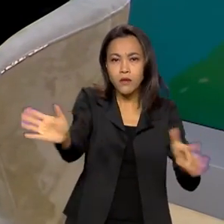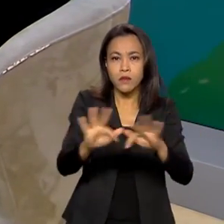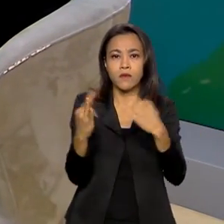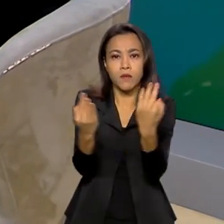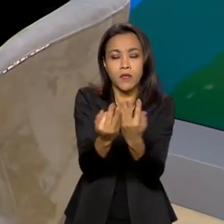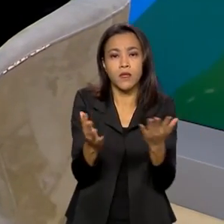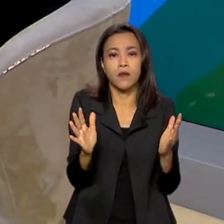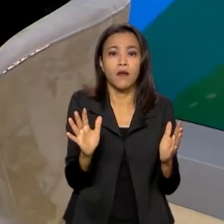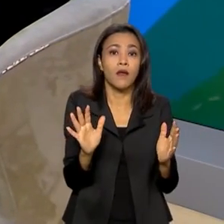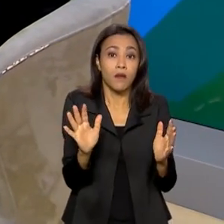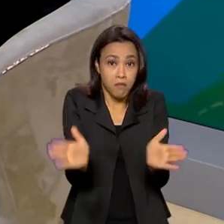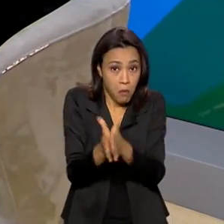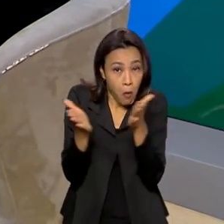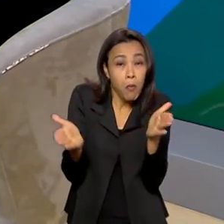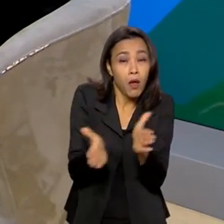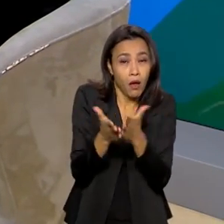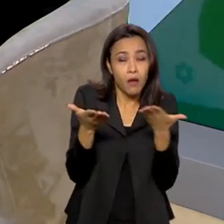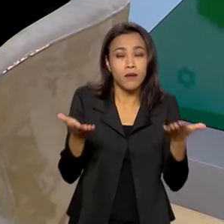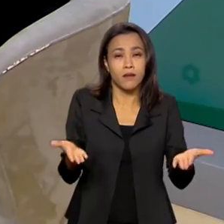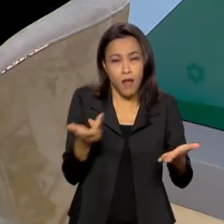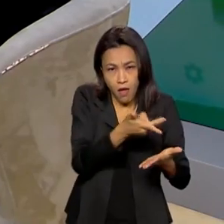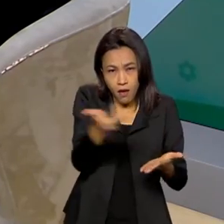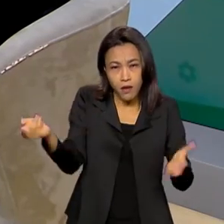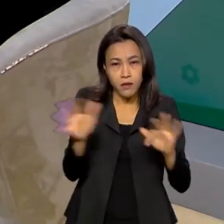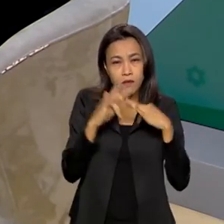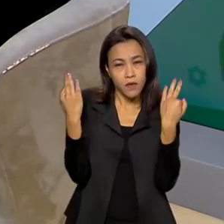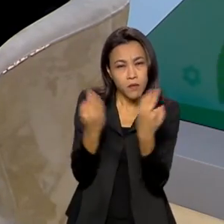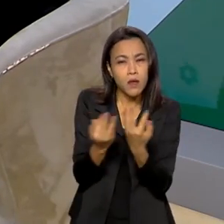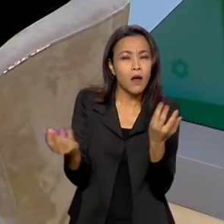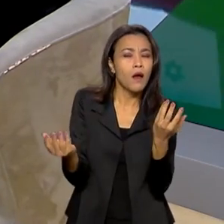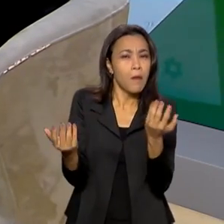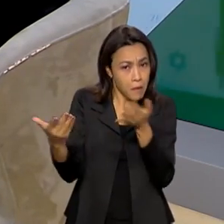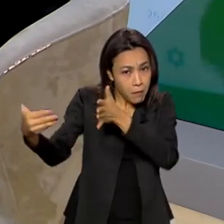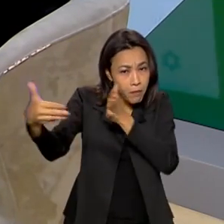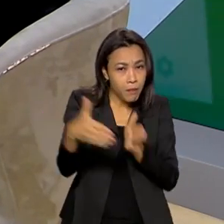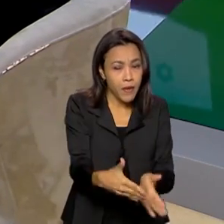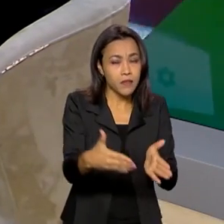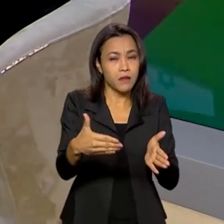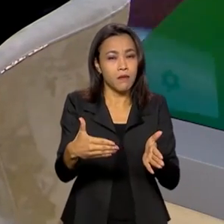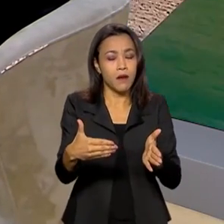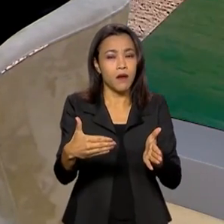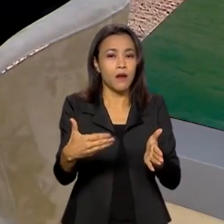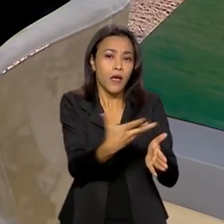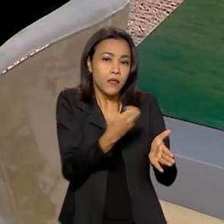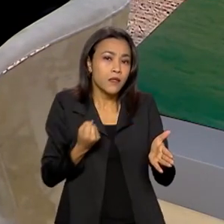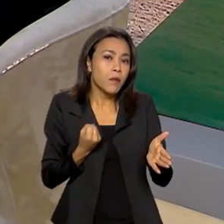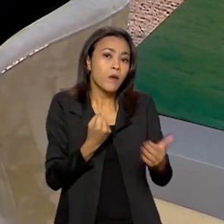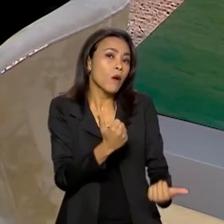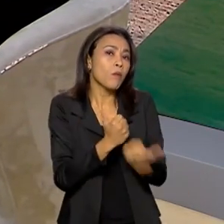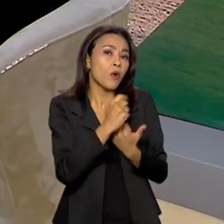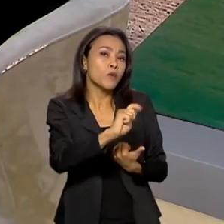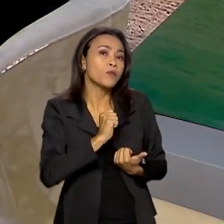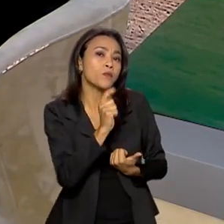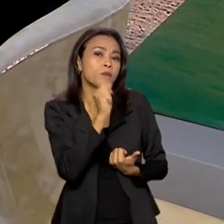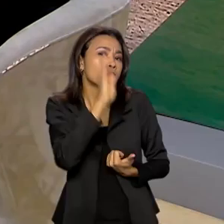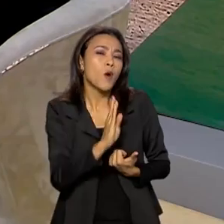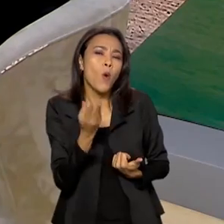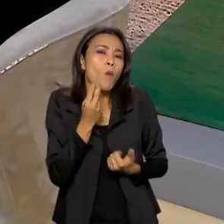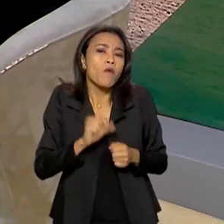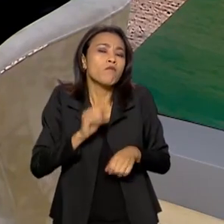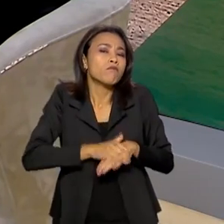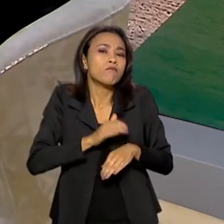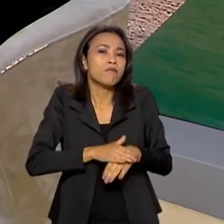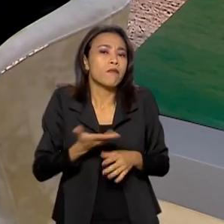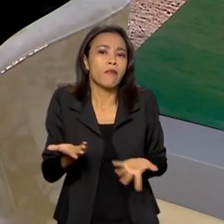e eh pobreza elas para fazerem parte eh do auxílio Brasil o primeiro passo é procur um centro de